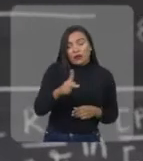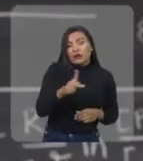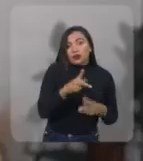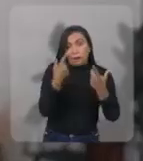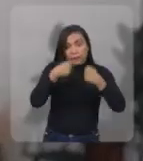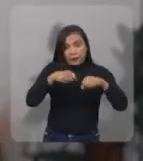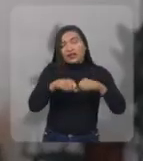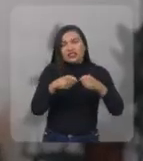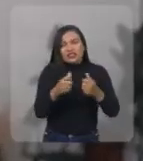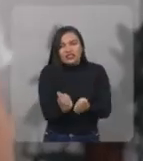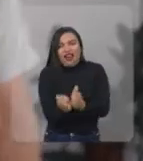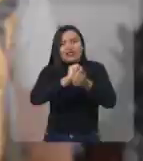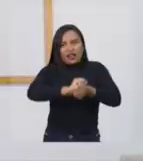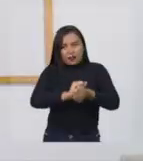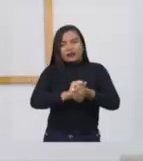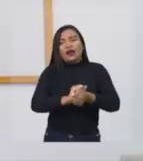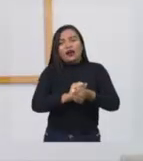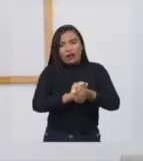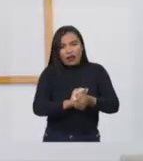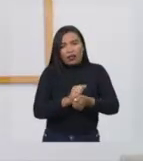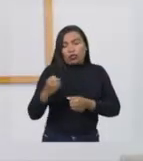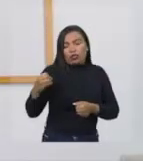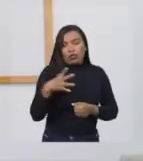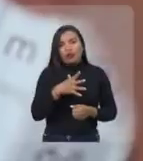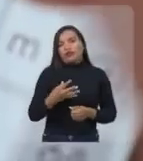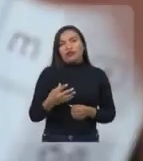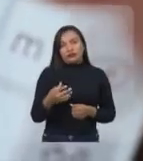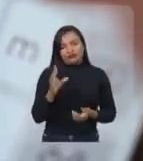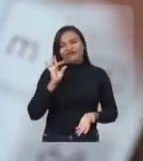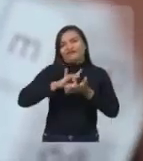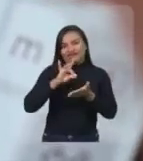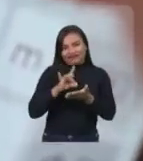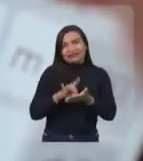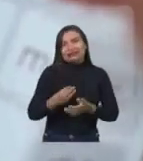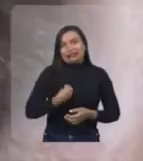à nova realidade, mas não precisam passar por isso sozinhos.